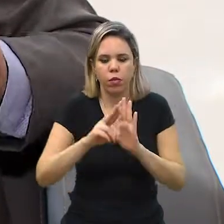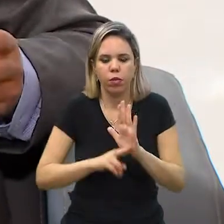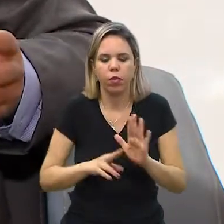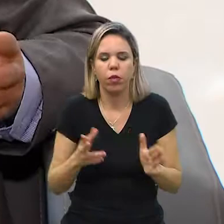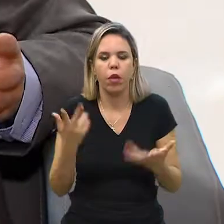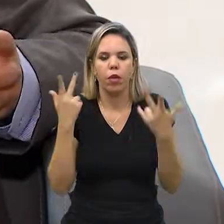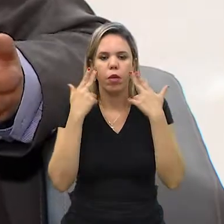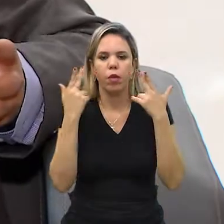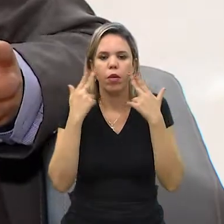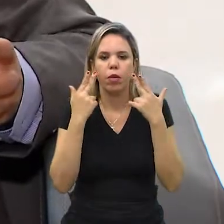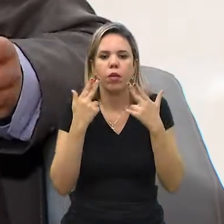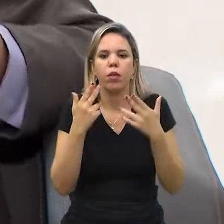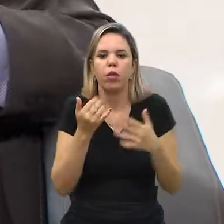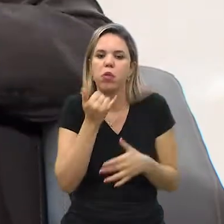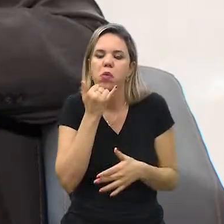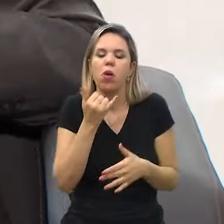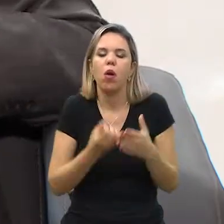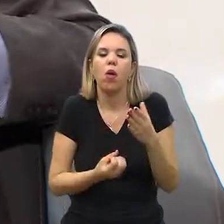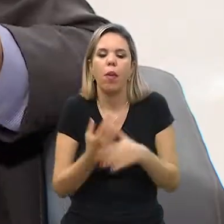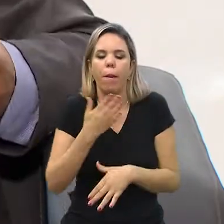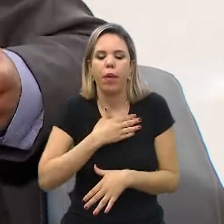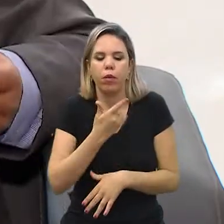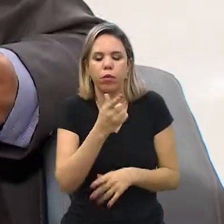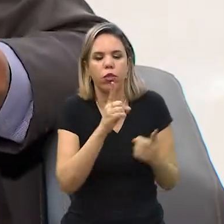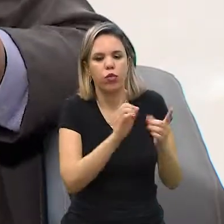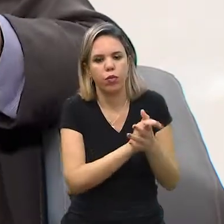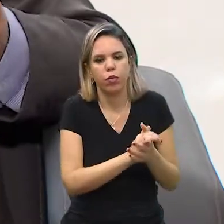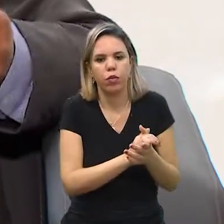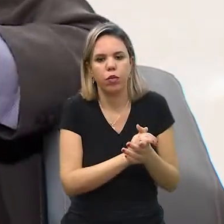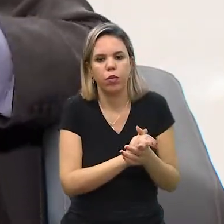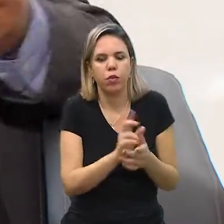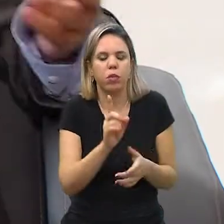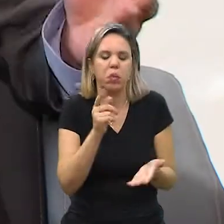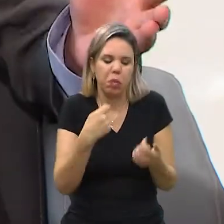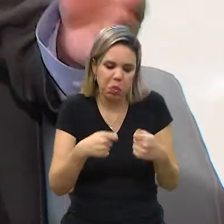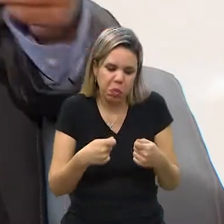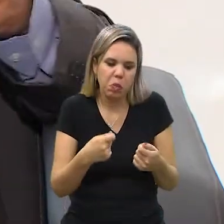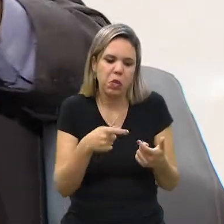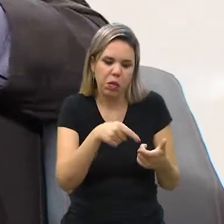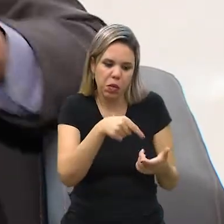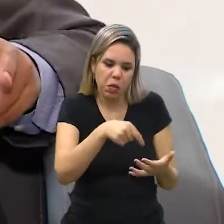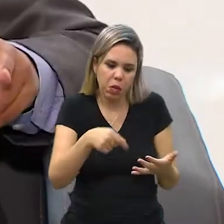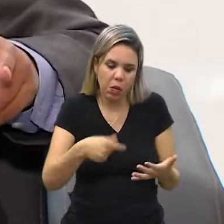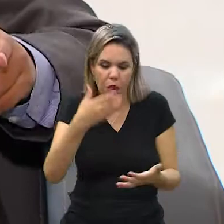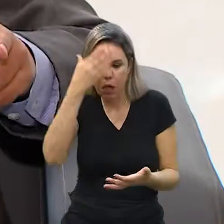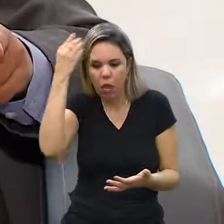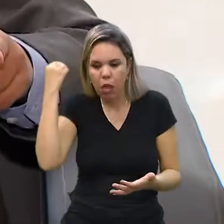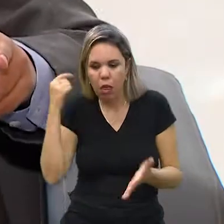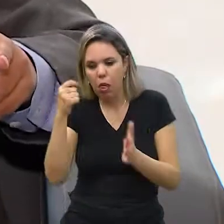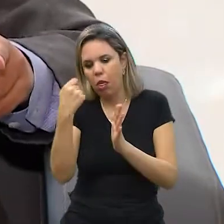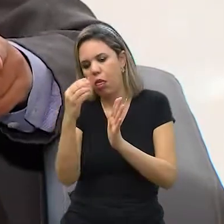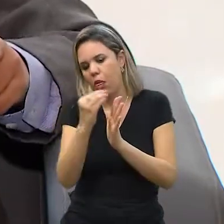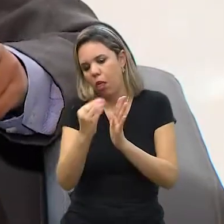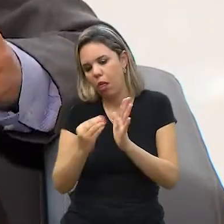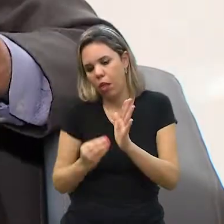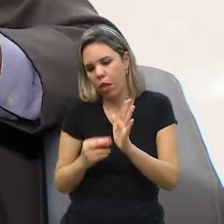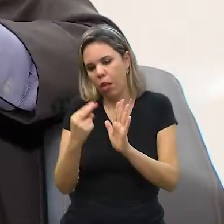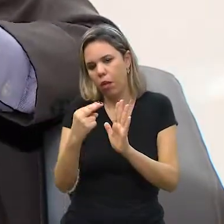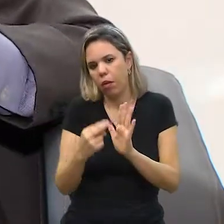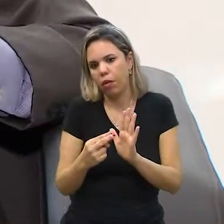lista. Normalmente a desculpa, ou minha ou da minha esposa, não, é que realmente a gente precisava e eu esqueci de colocar na